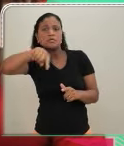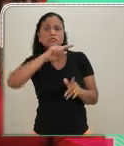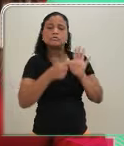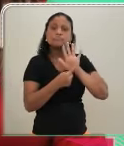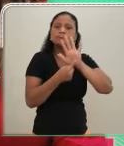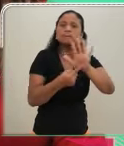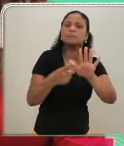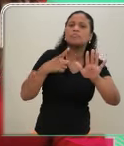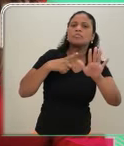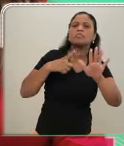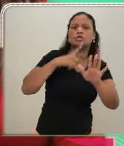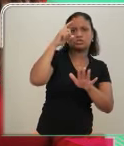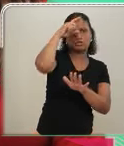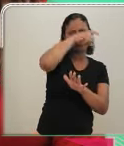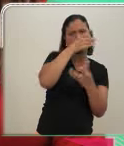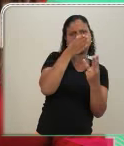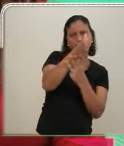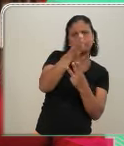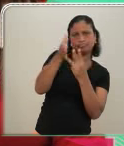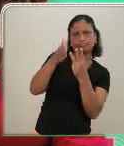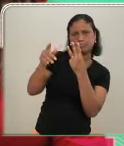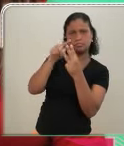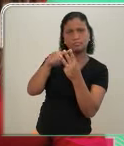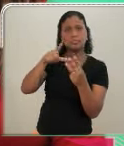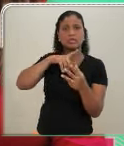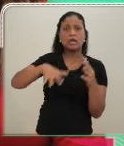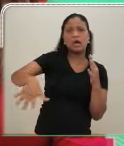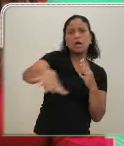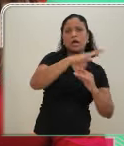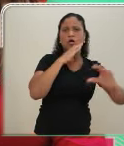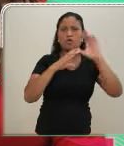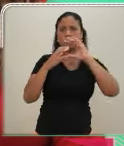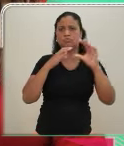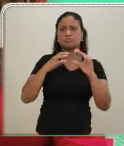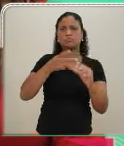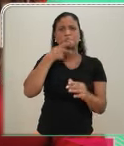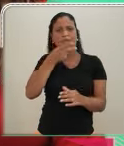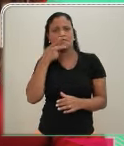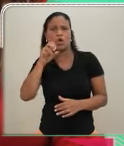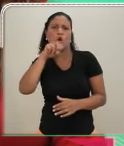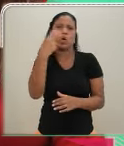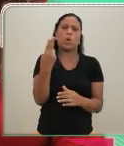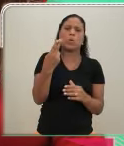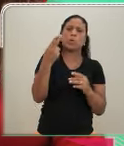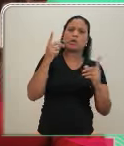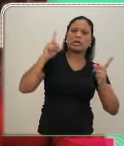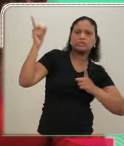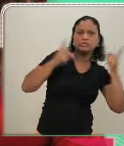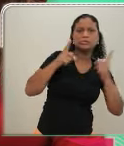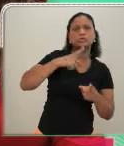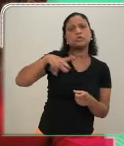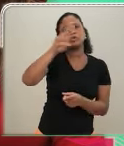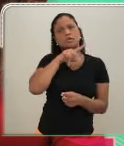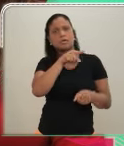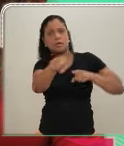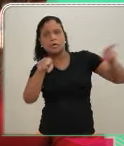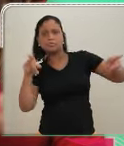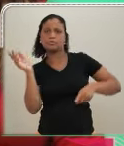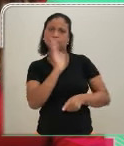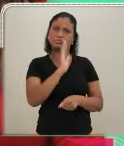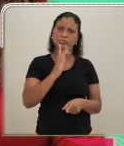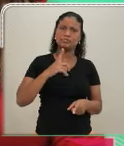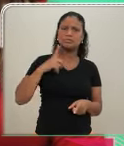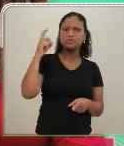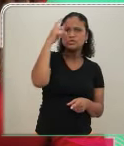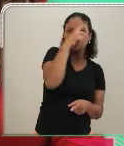para falar ou para gesticular, para usar ou apontar, para dar tchau. Existe uma dificuldade para se socializar com crianças da